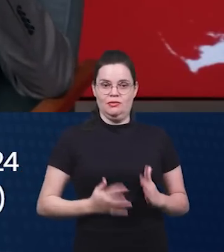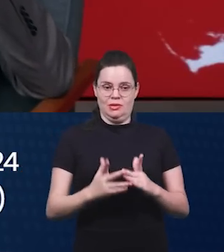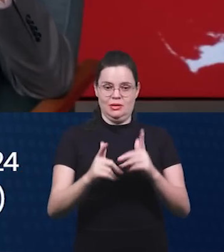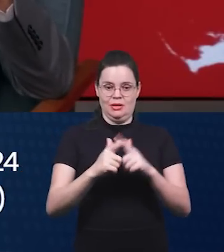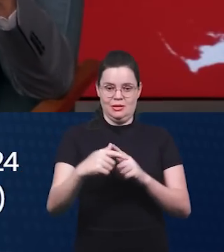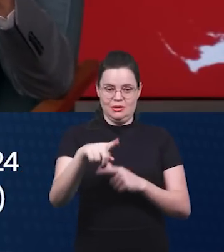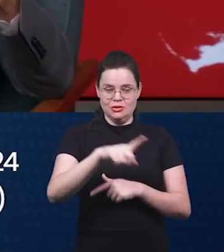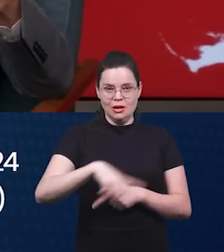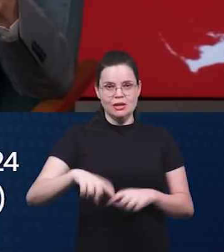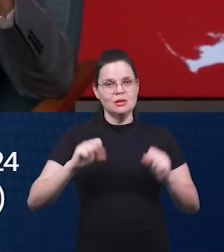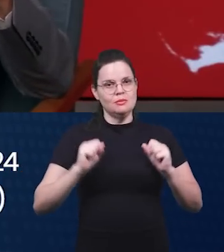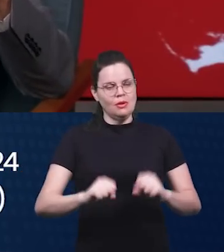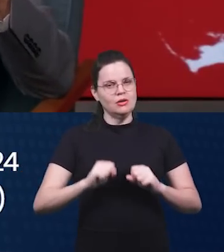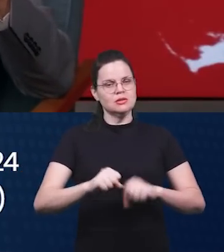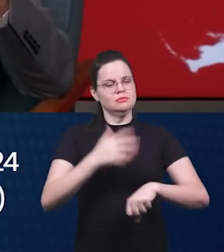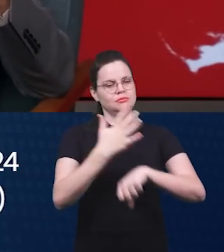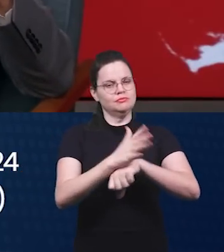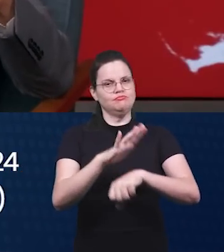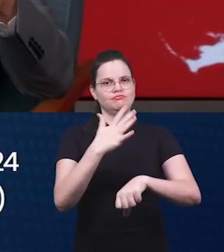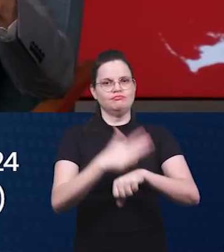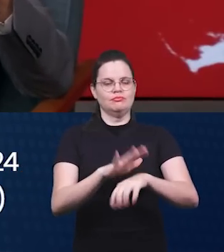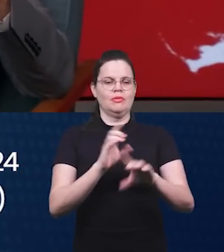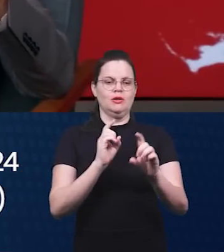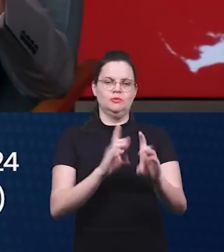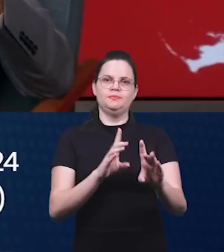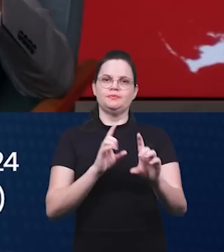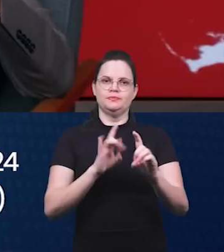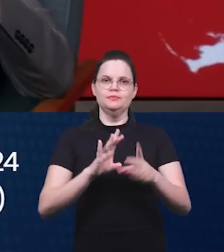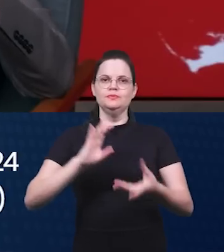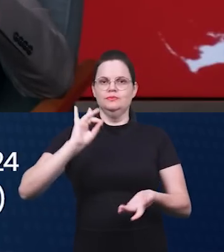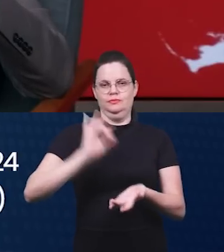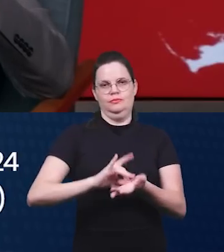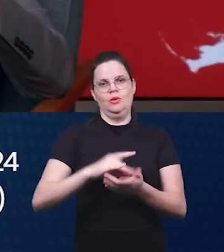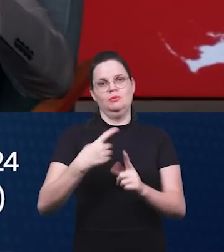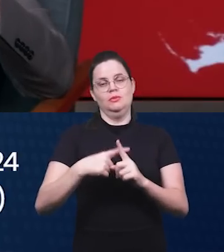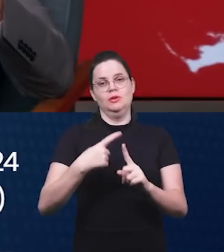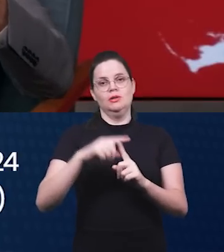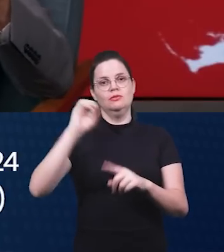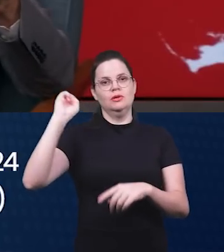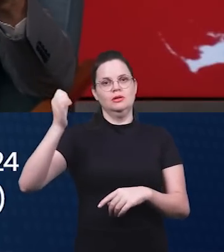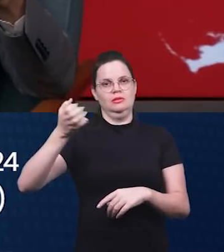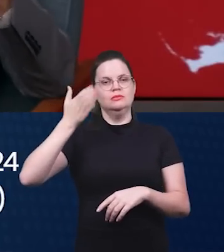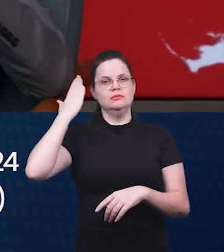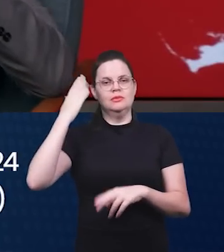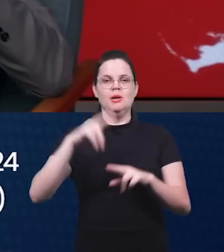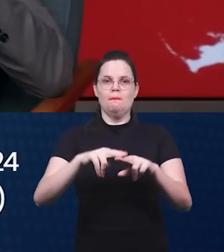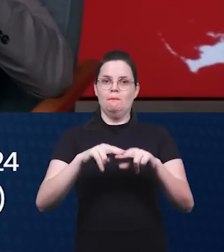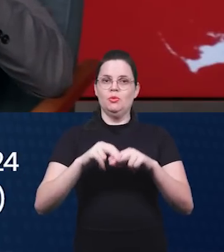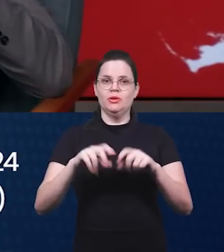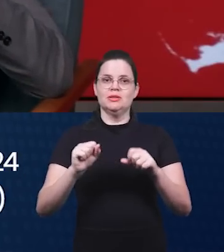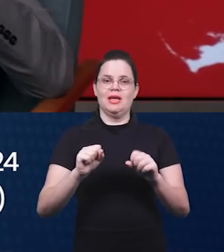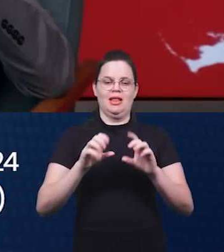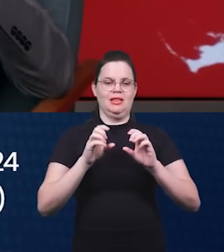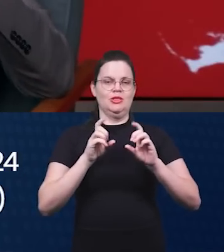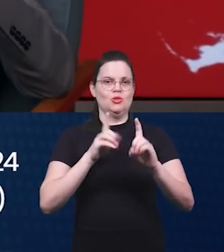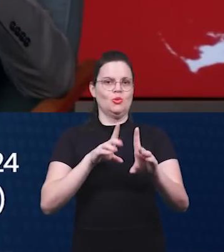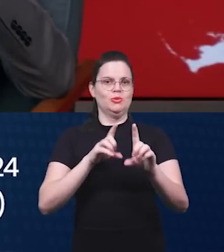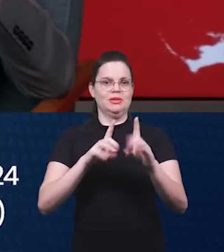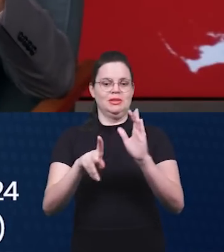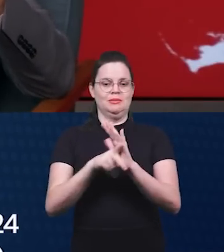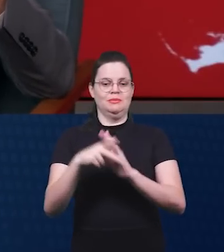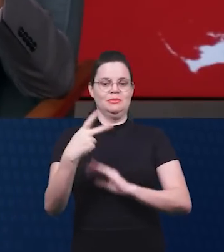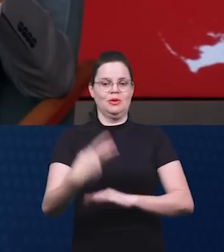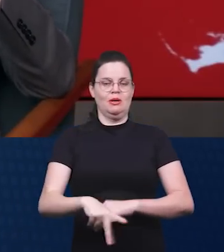pudesse participar realmente daquilo que era a doutrina revelada. Por isso que é chamada doutrina dos